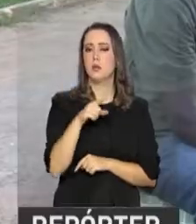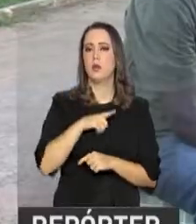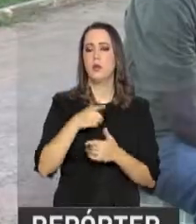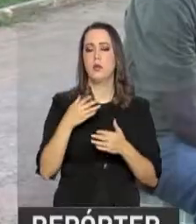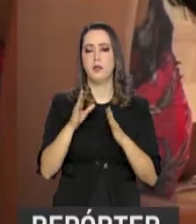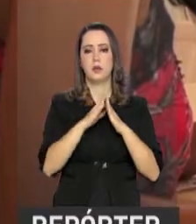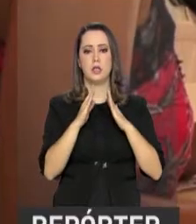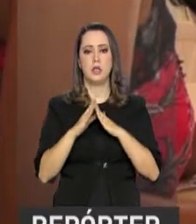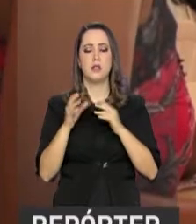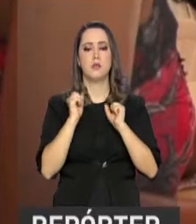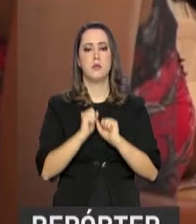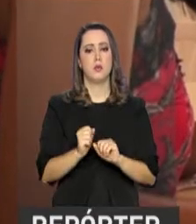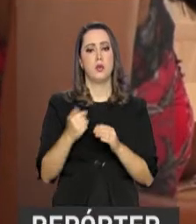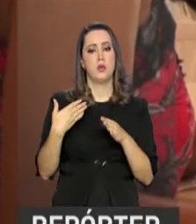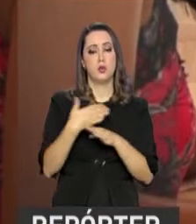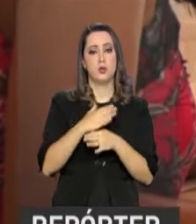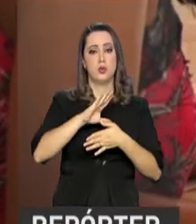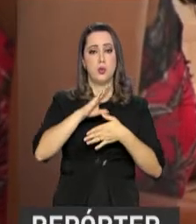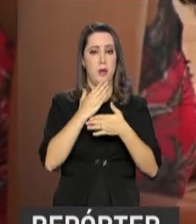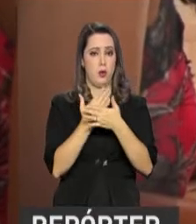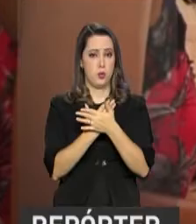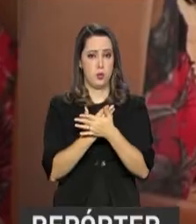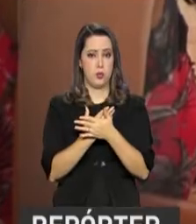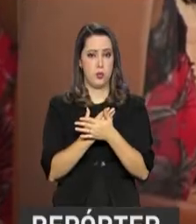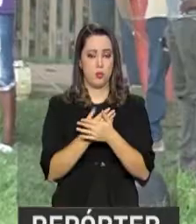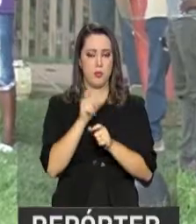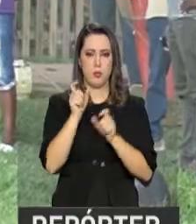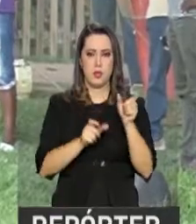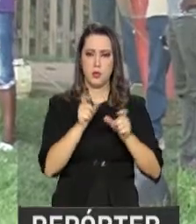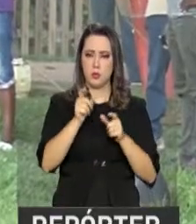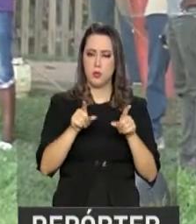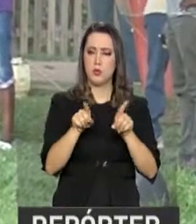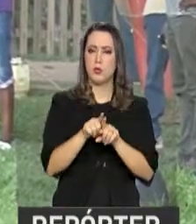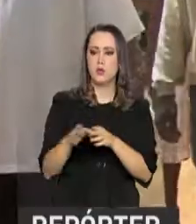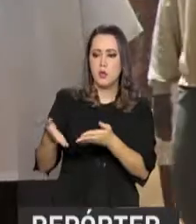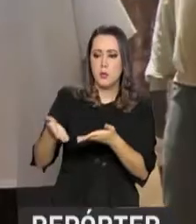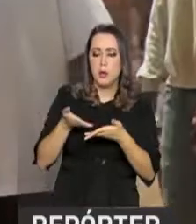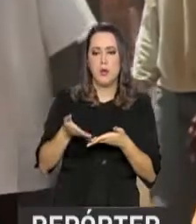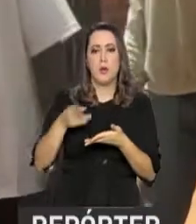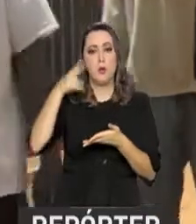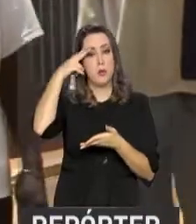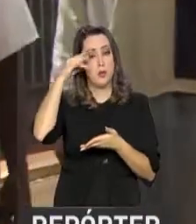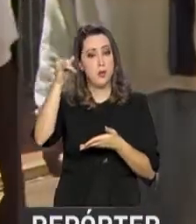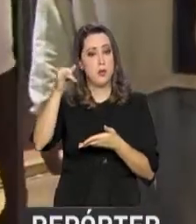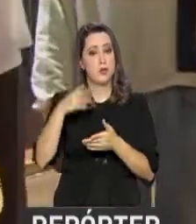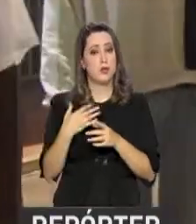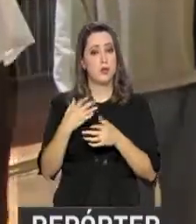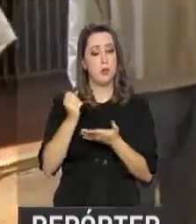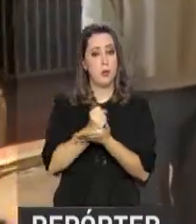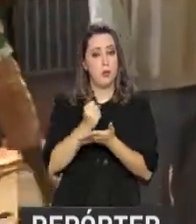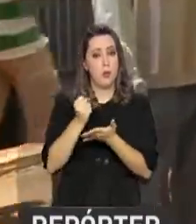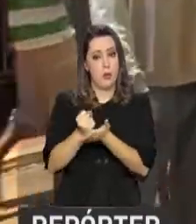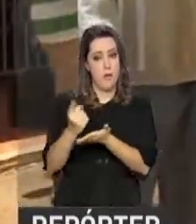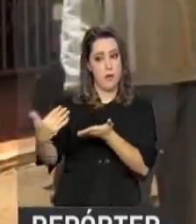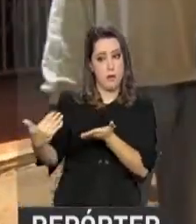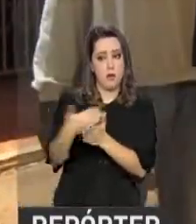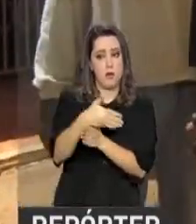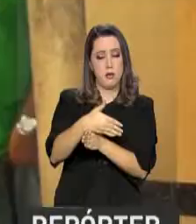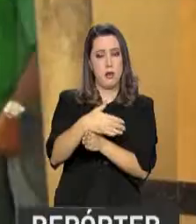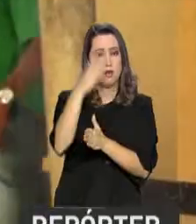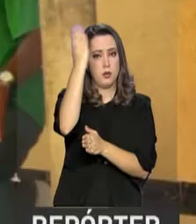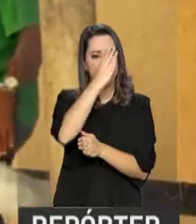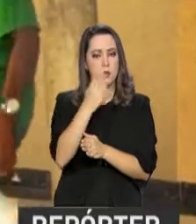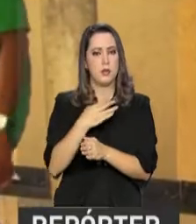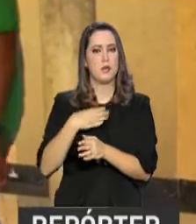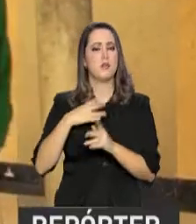dos estados partes do mercosul e o acolhimento dos haitianos em função da concessão de vistos humanitários em